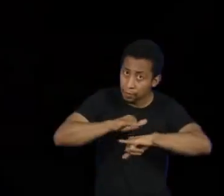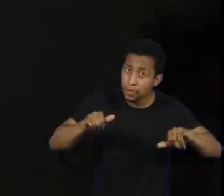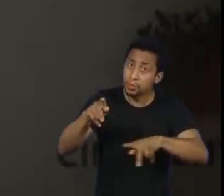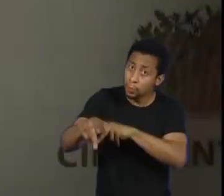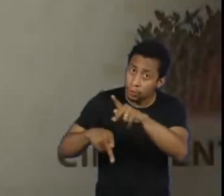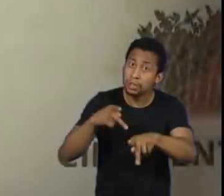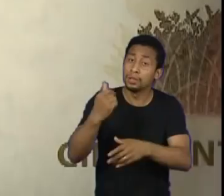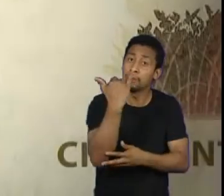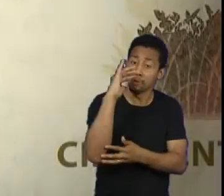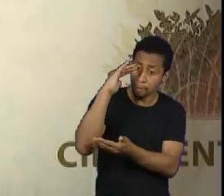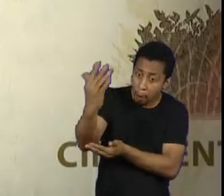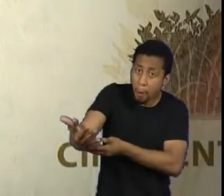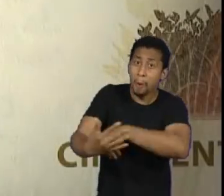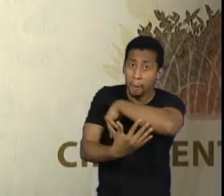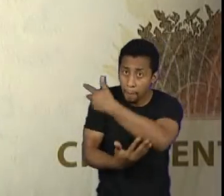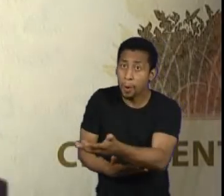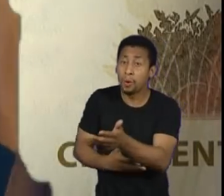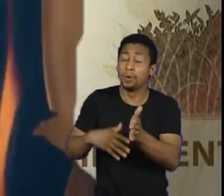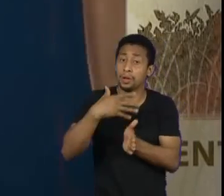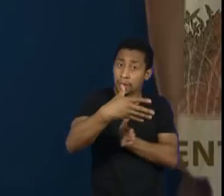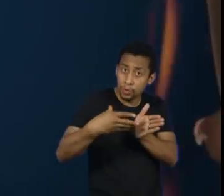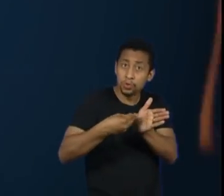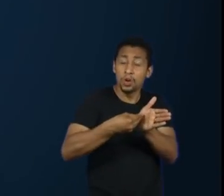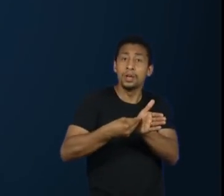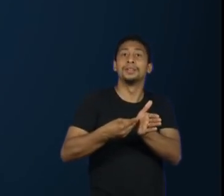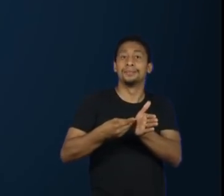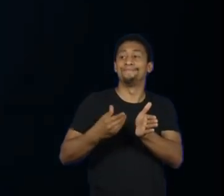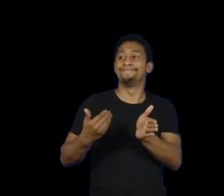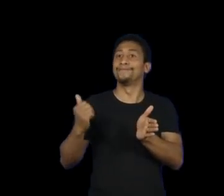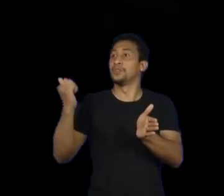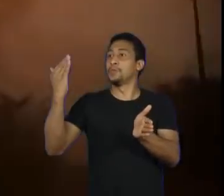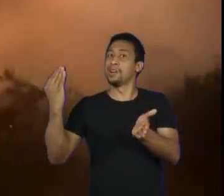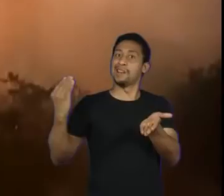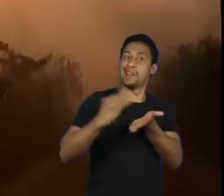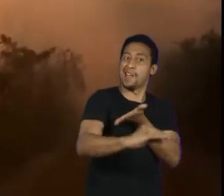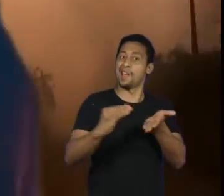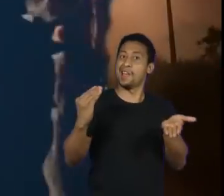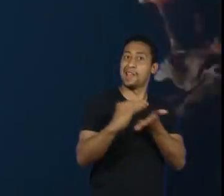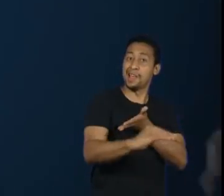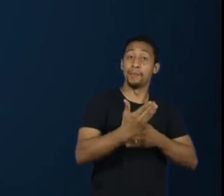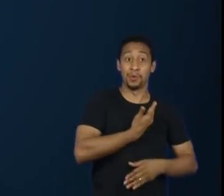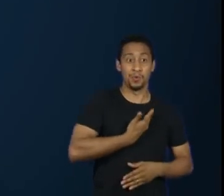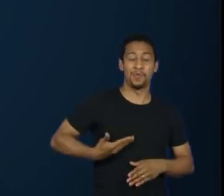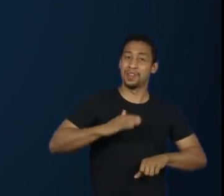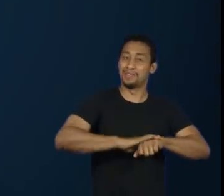o desmatamento da Amazônia é financiado com dinheiro público.